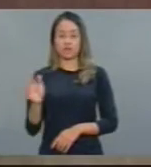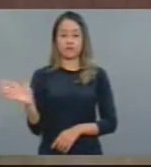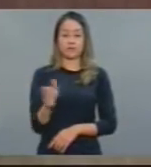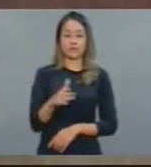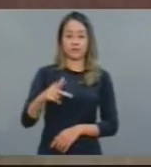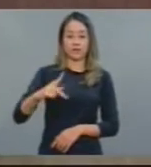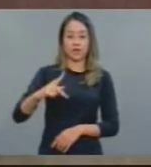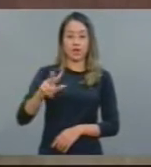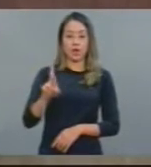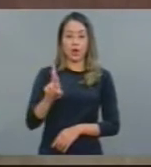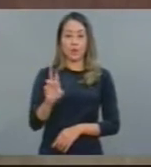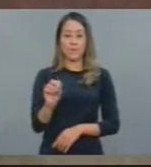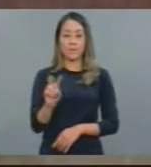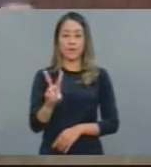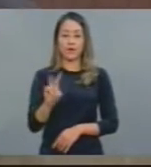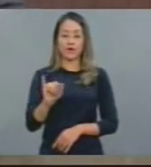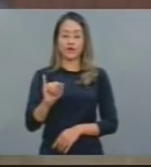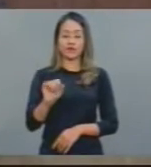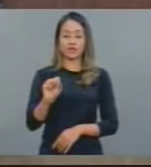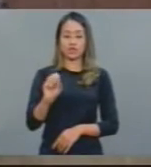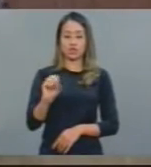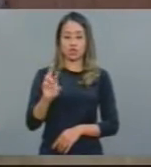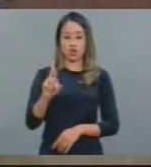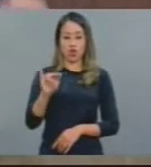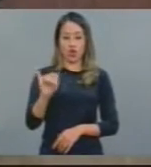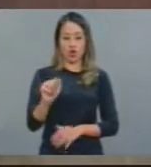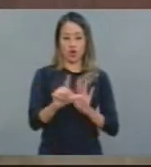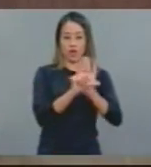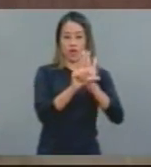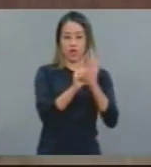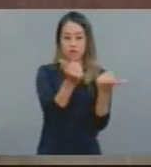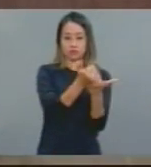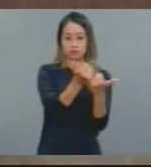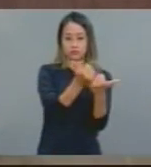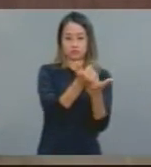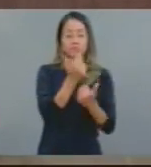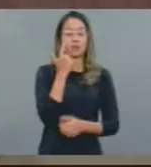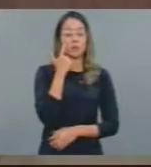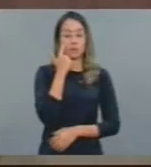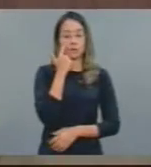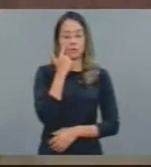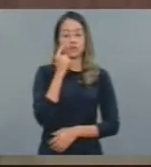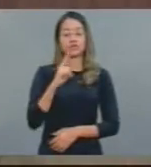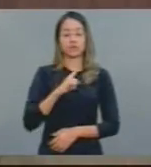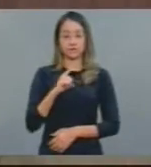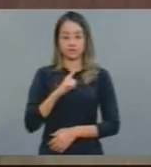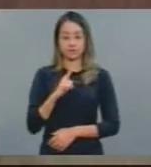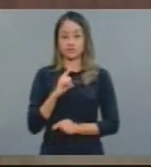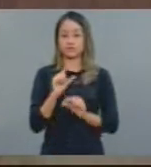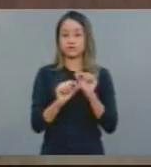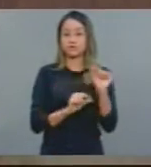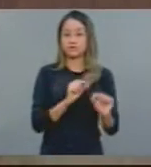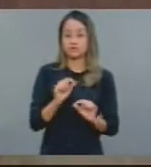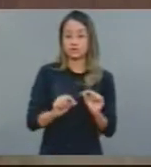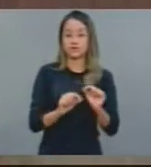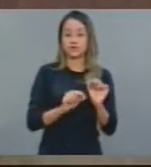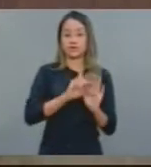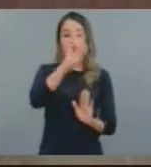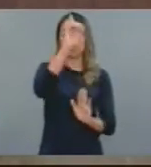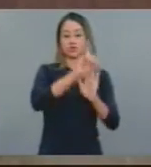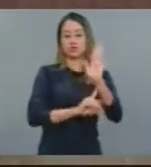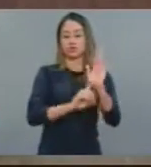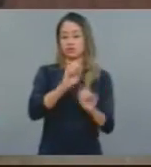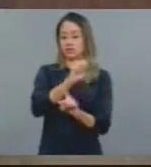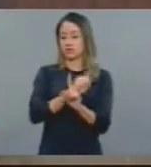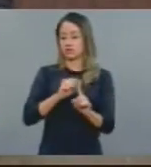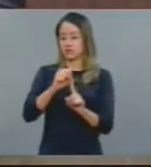Ali estava a traição. Quando restringia os direitos sociais